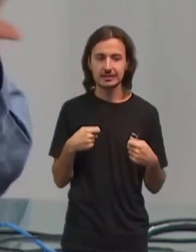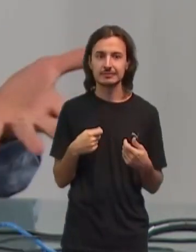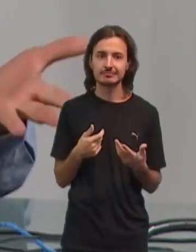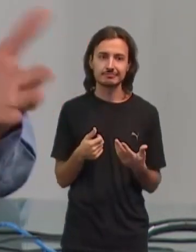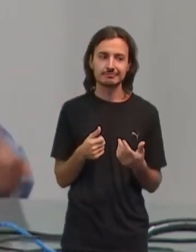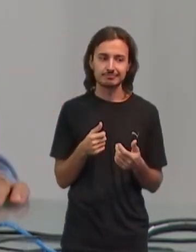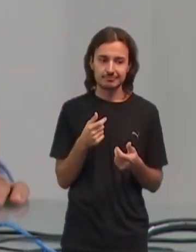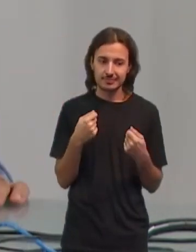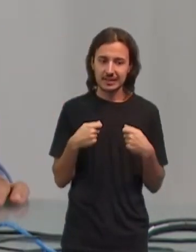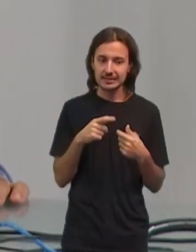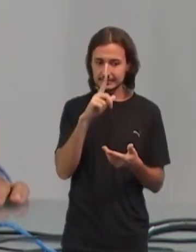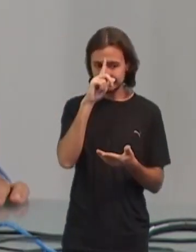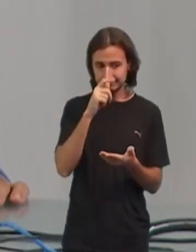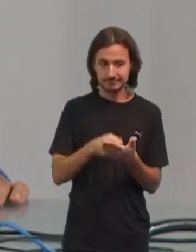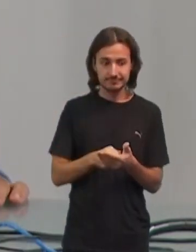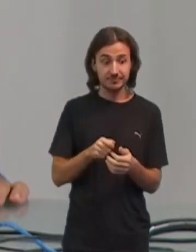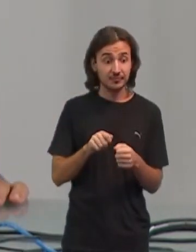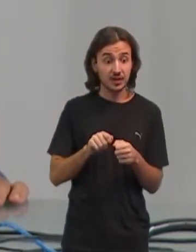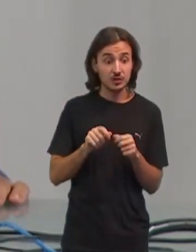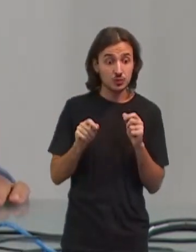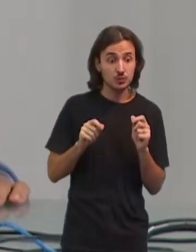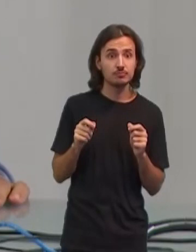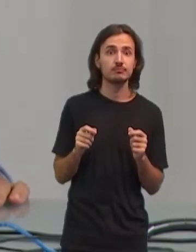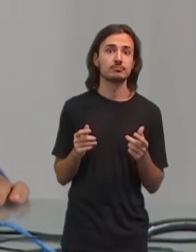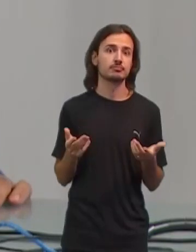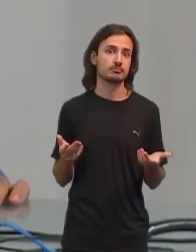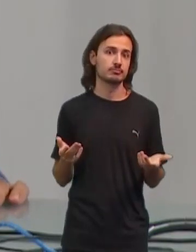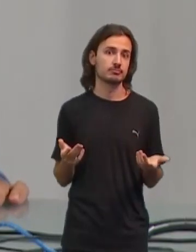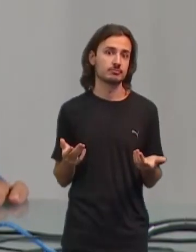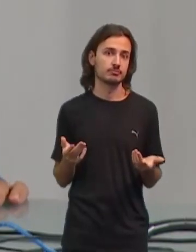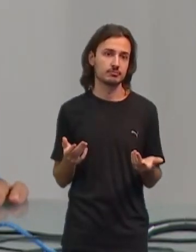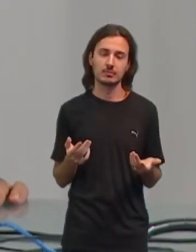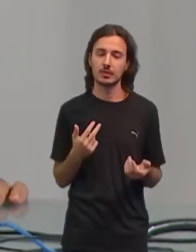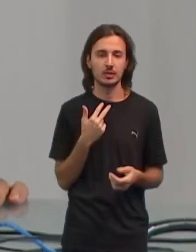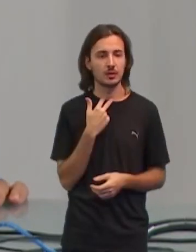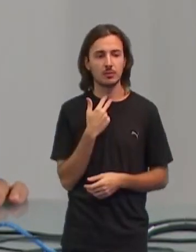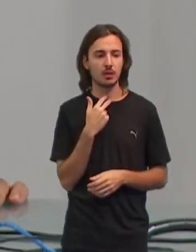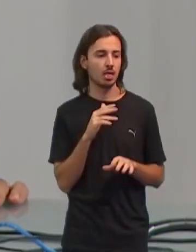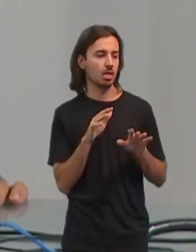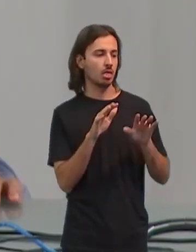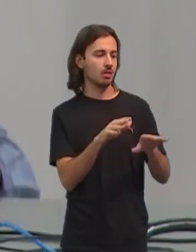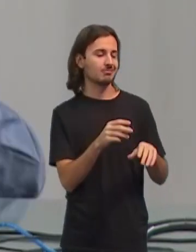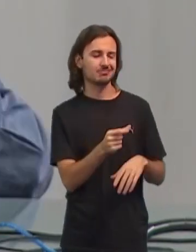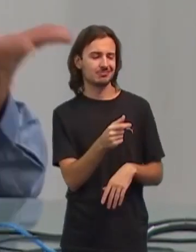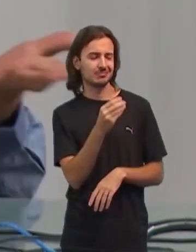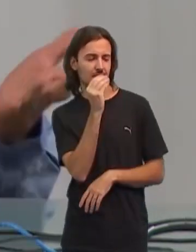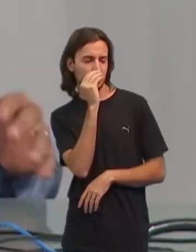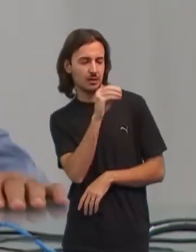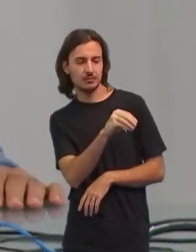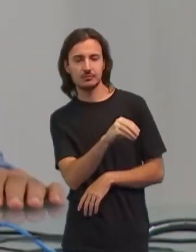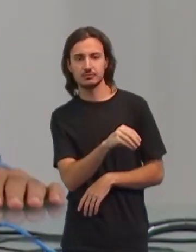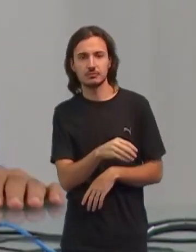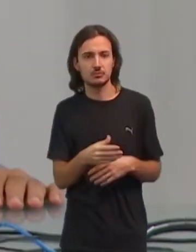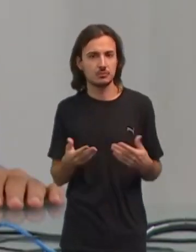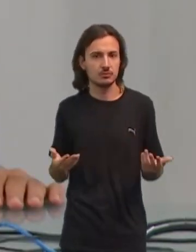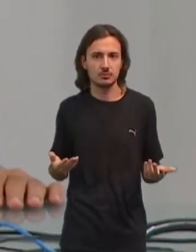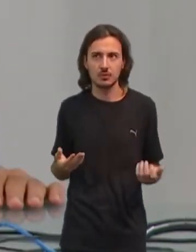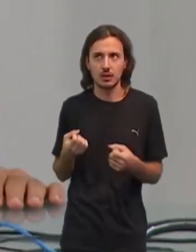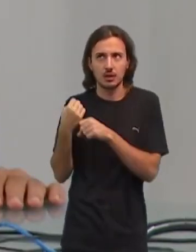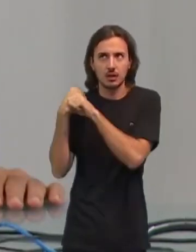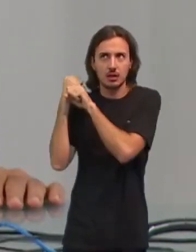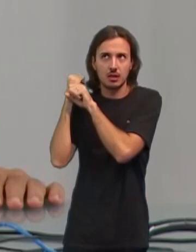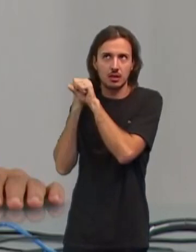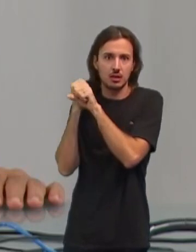O mais importante ainda é que nós não podemos deixar com que aquilo fique ali à mercê de mais não sei quantos anos